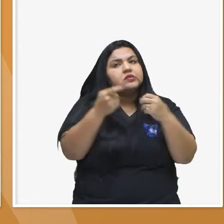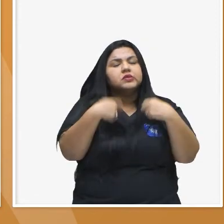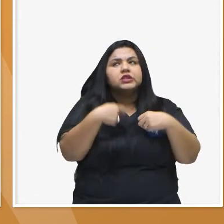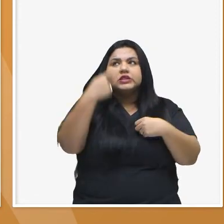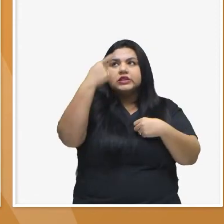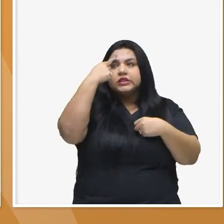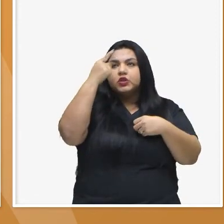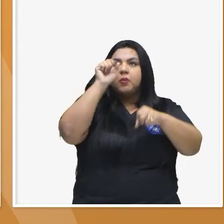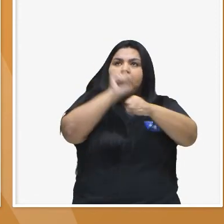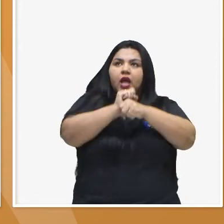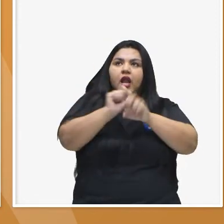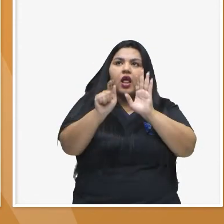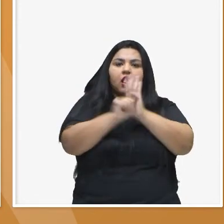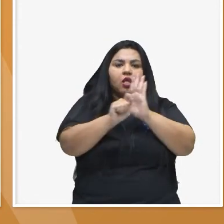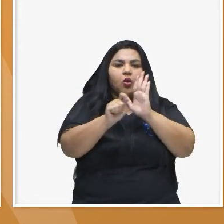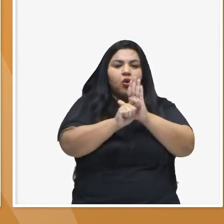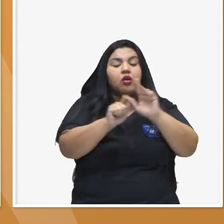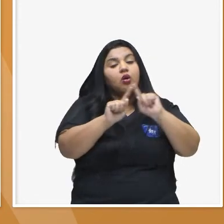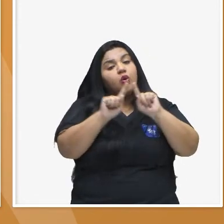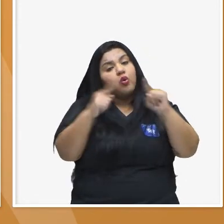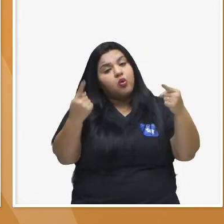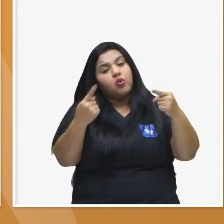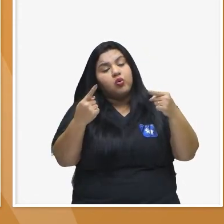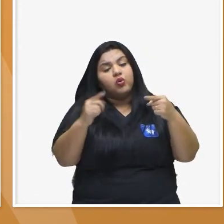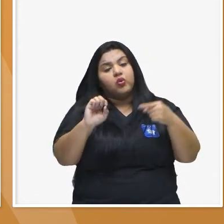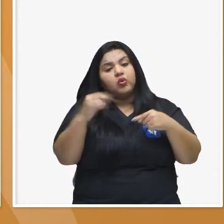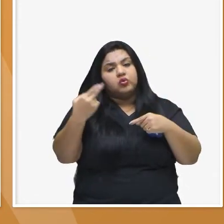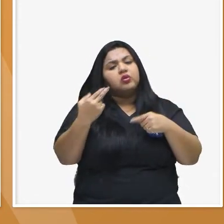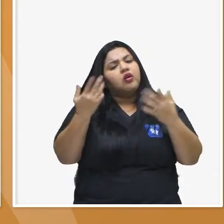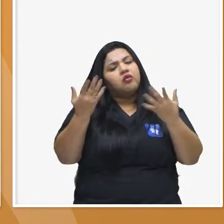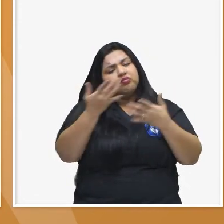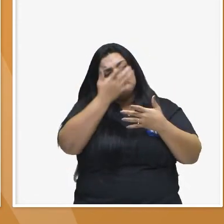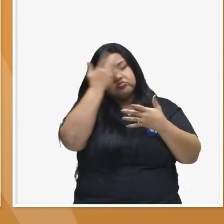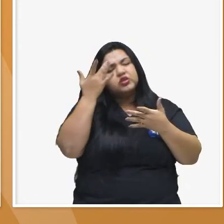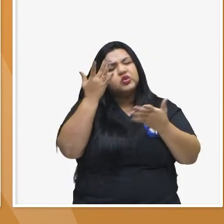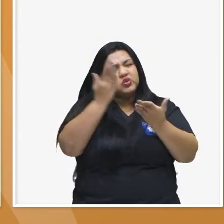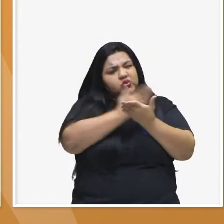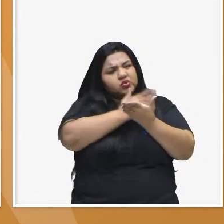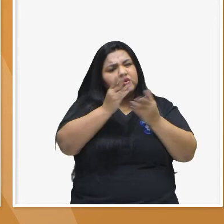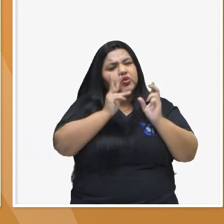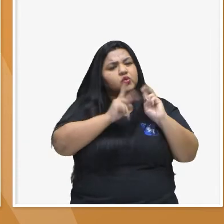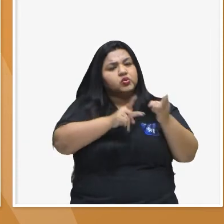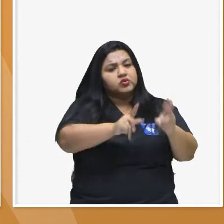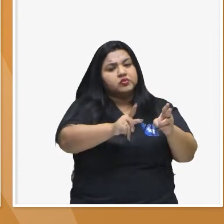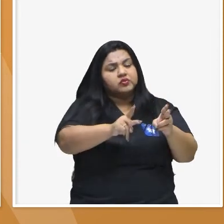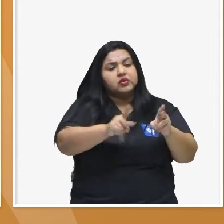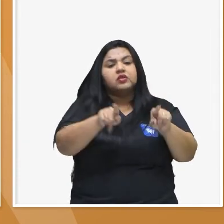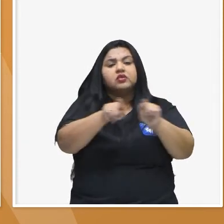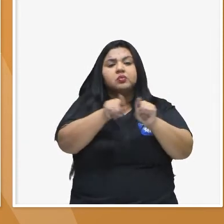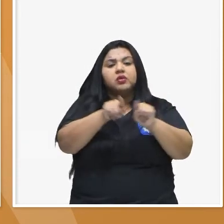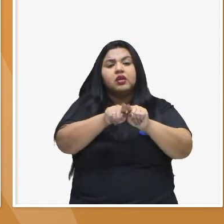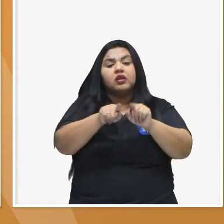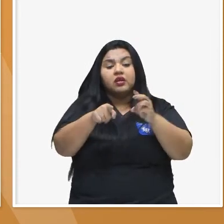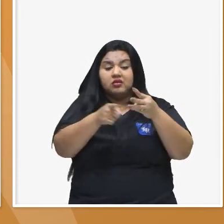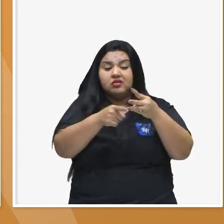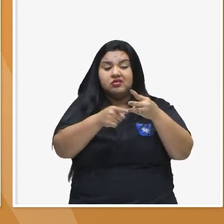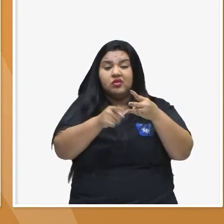das contradições. Ou não, alguns continuam, né? E muitas vezes a síntese é a própria morte dele,